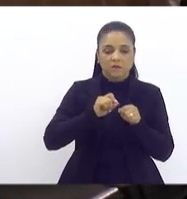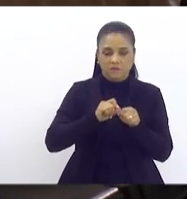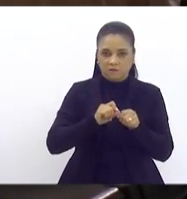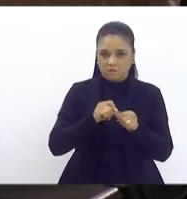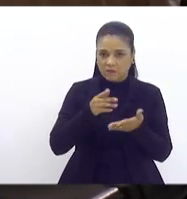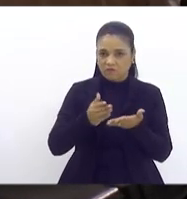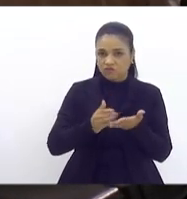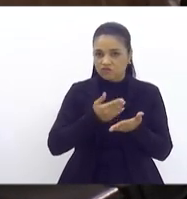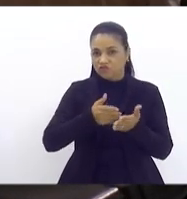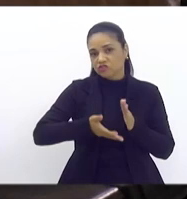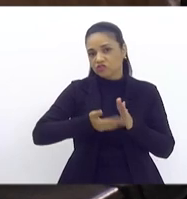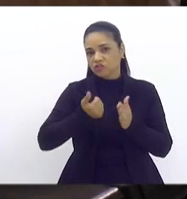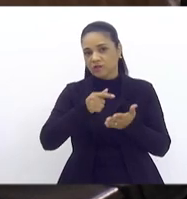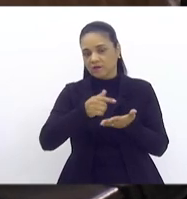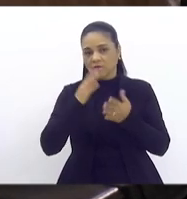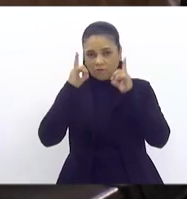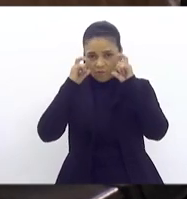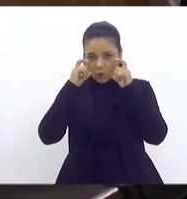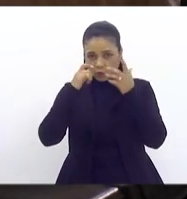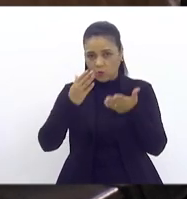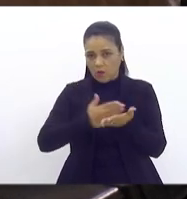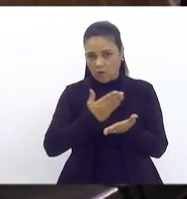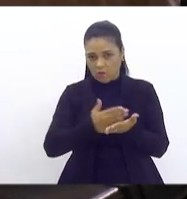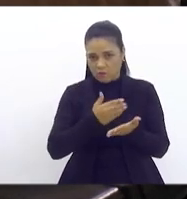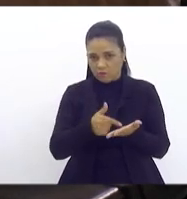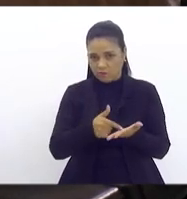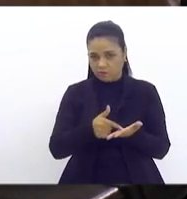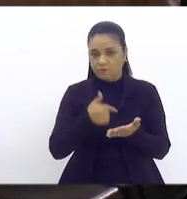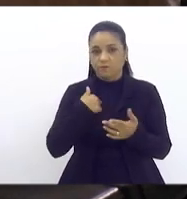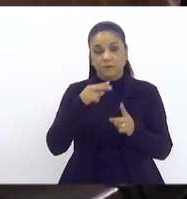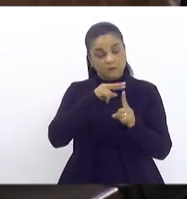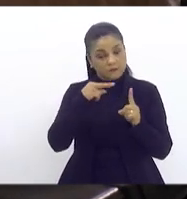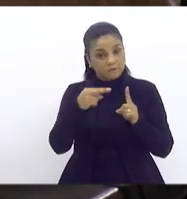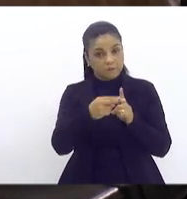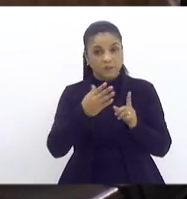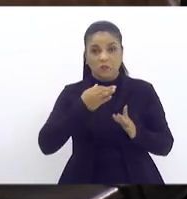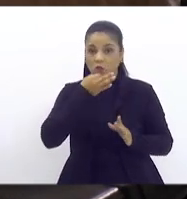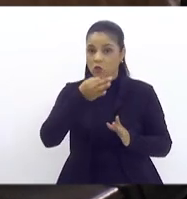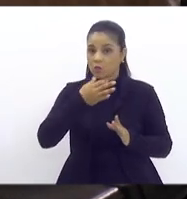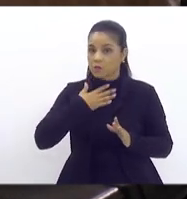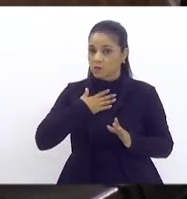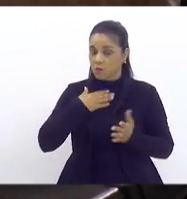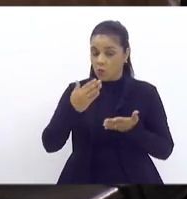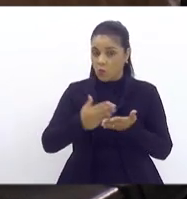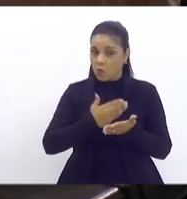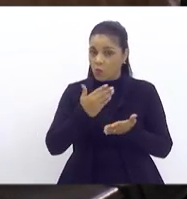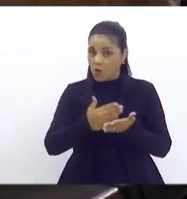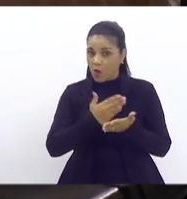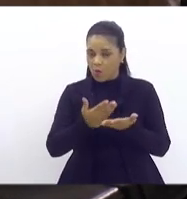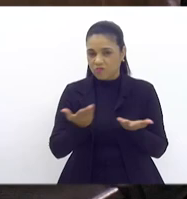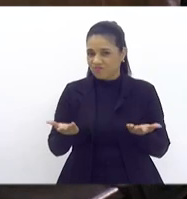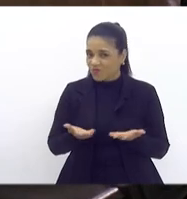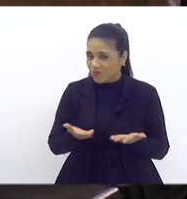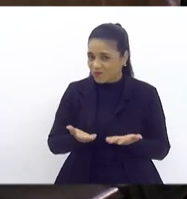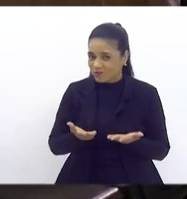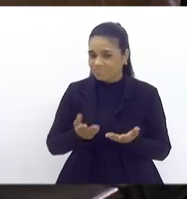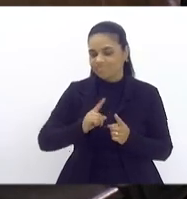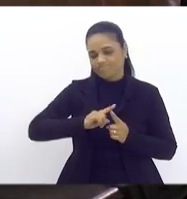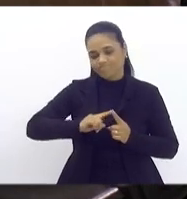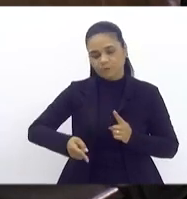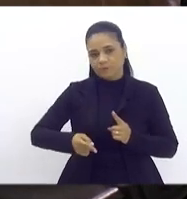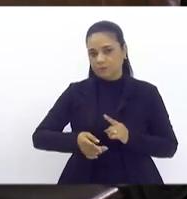né Então eh na minha visão o álbum como ele está hoje ele deveria ser